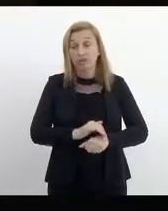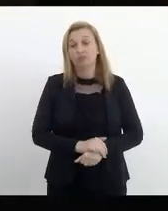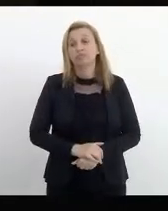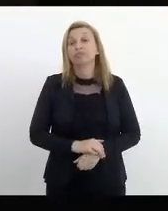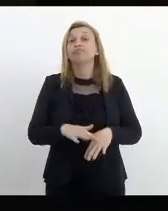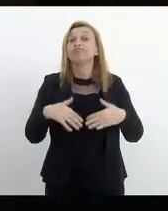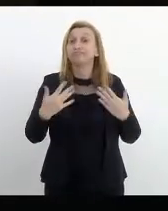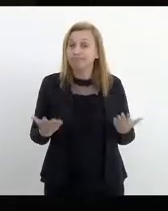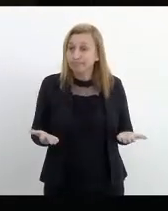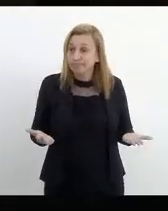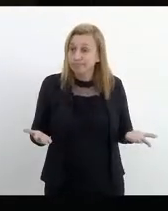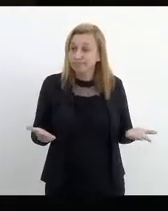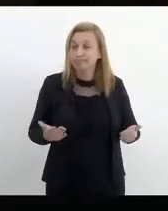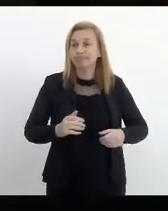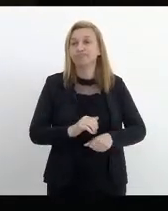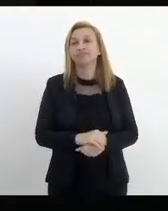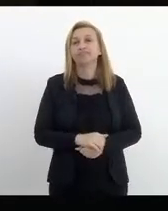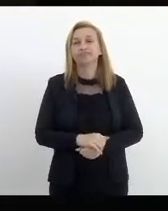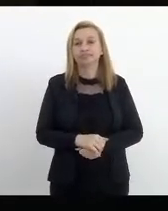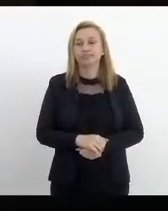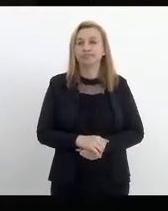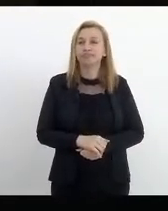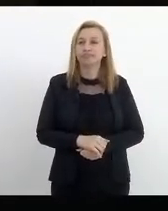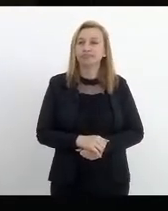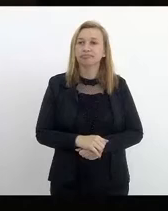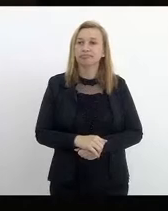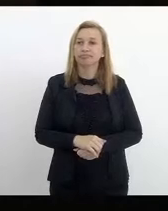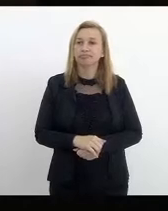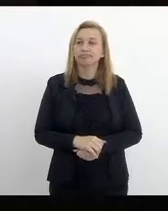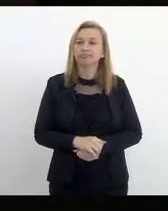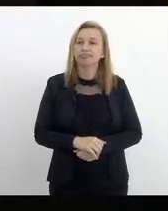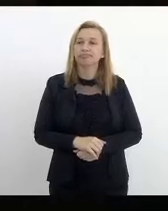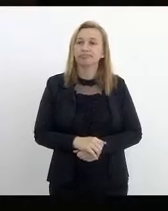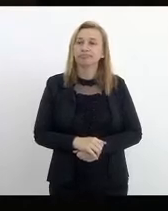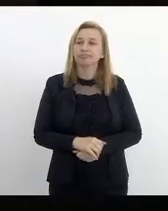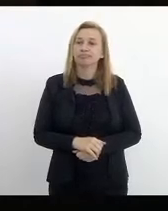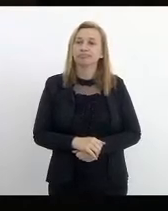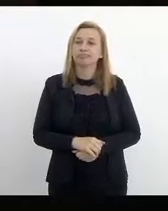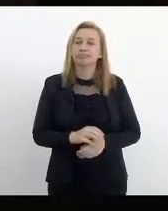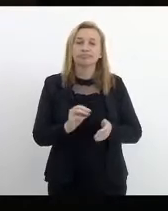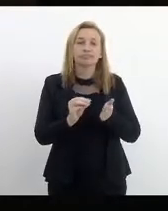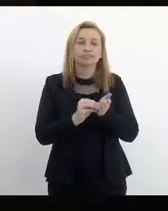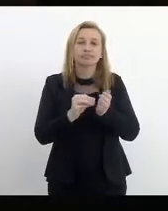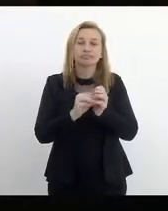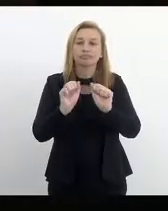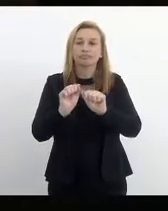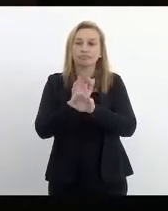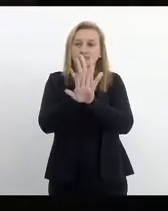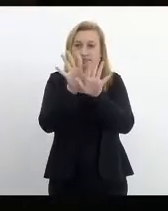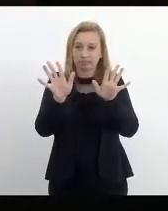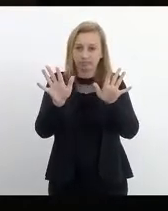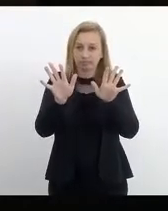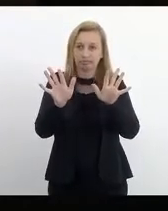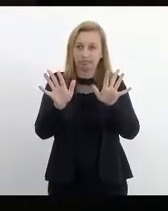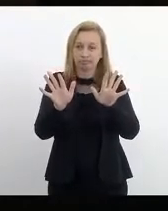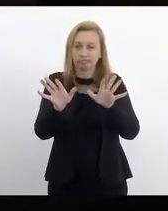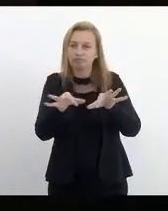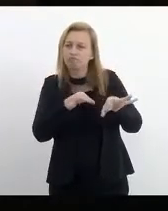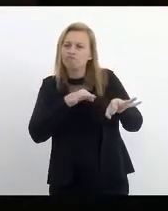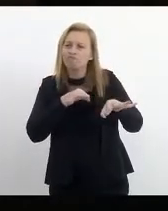então a ausência total de Transparência planejar